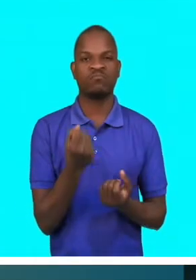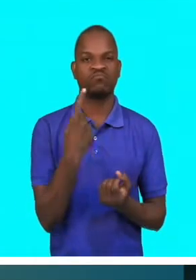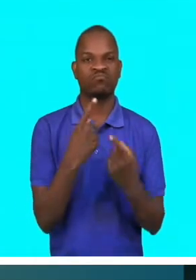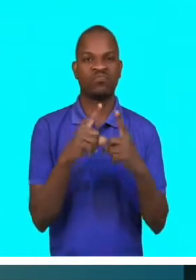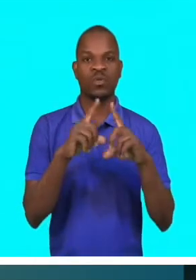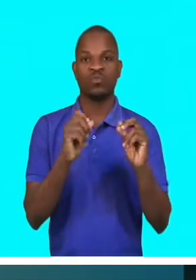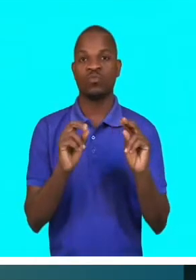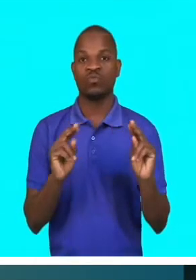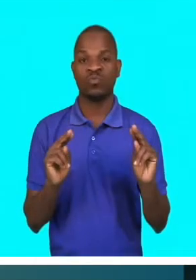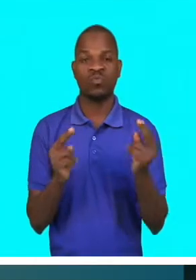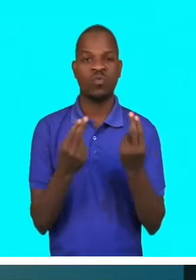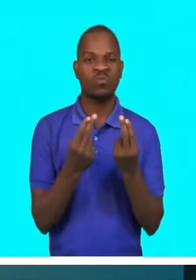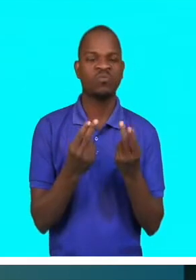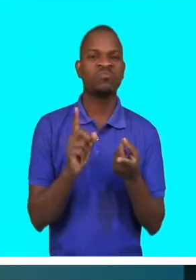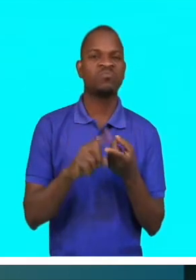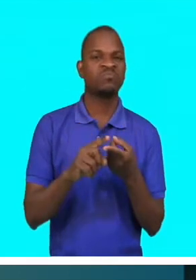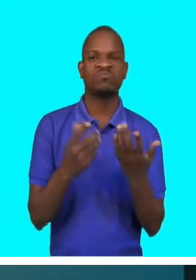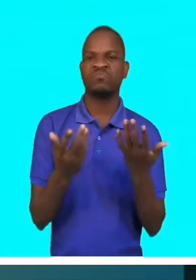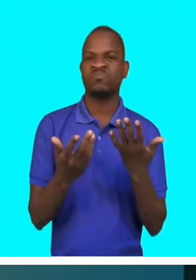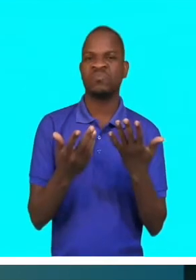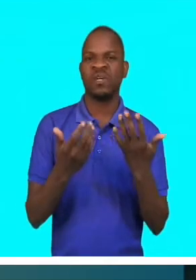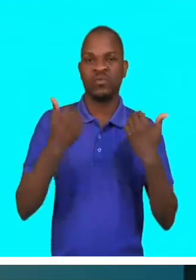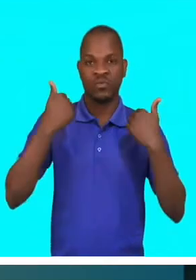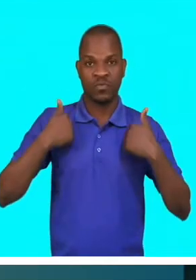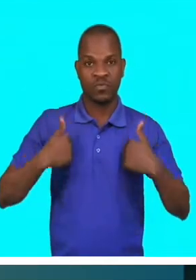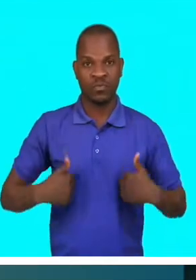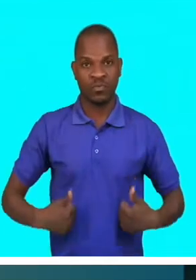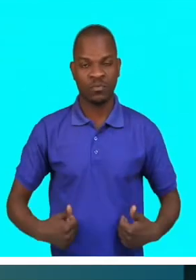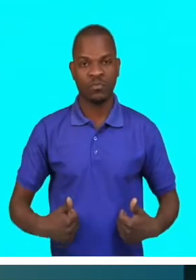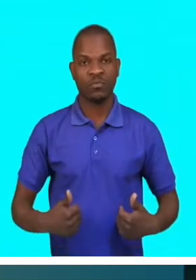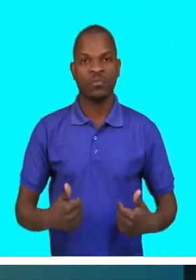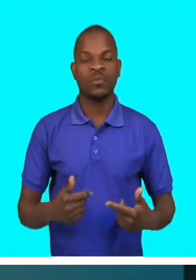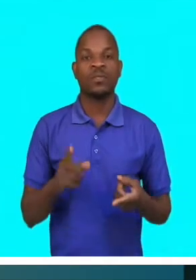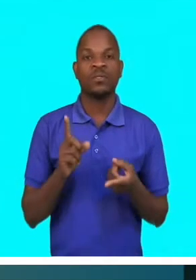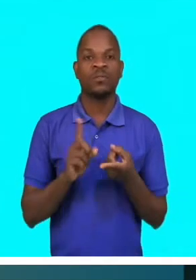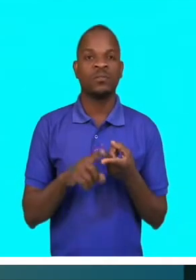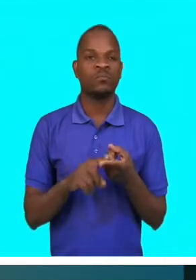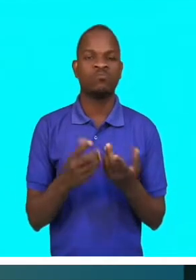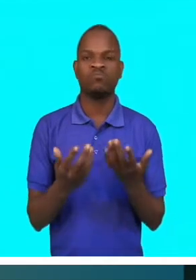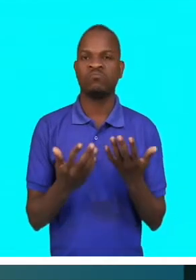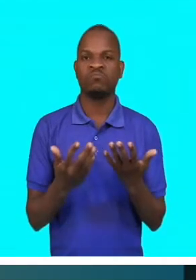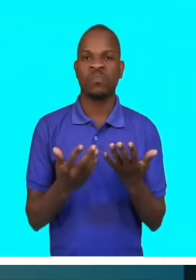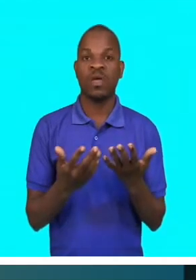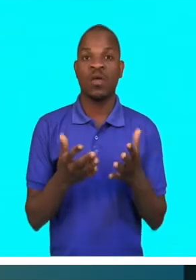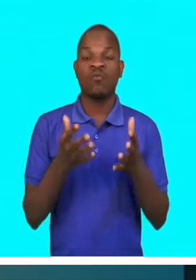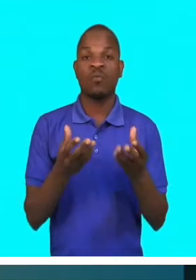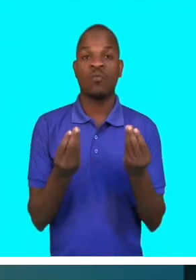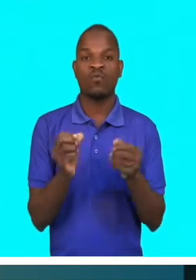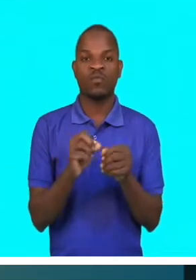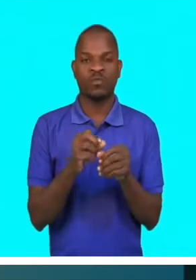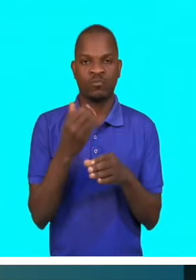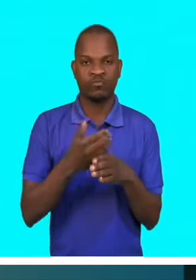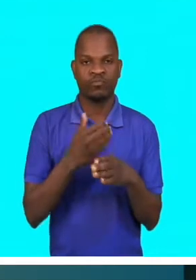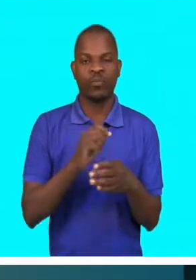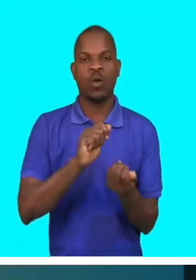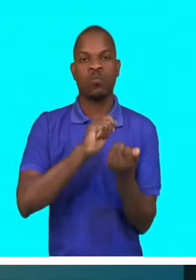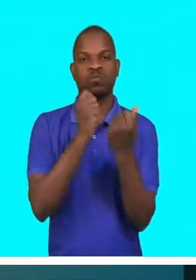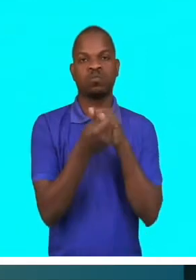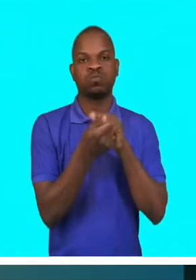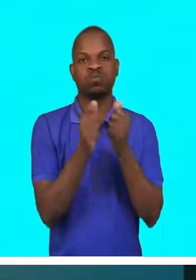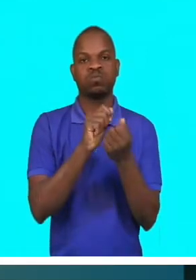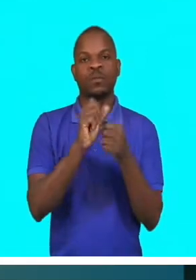aspectos técnicos, aspectos táticos, existem aspectos físicos, que as formas de treinamento vão